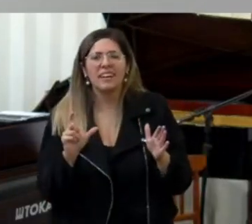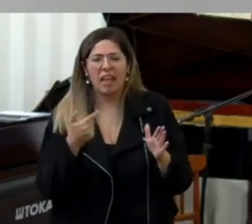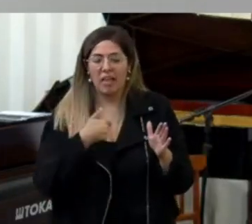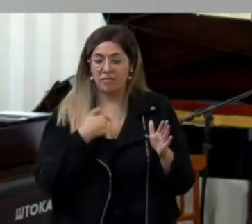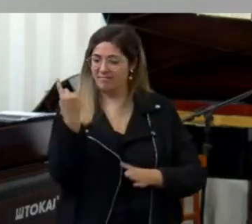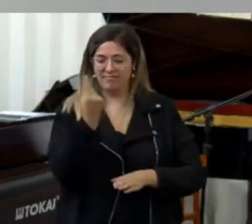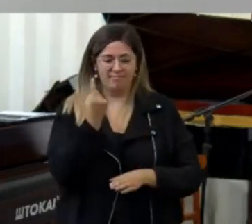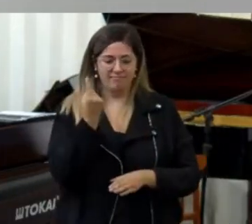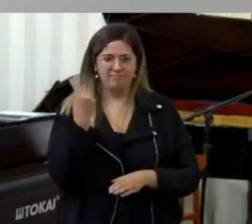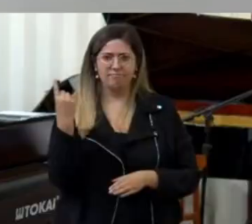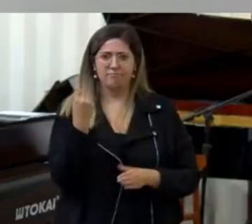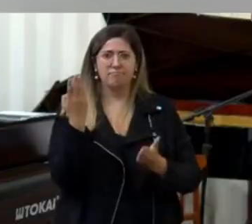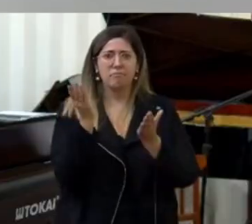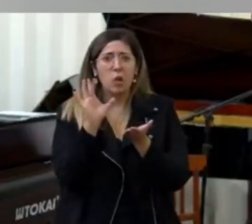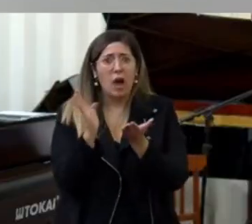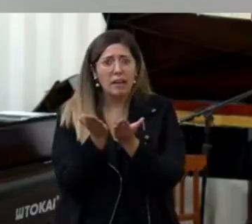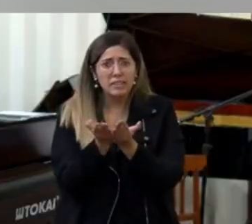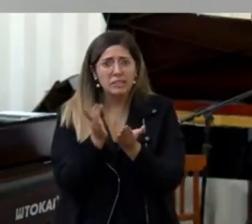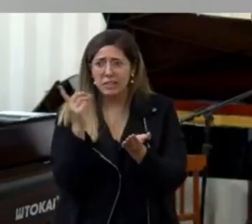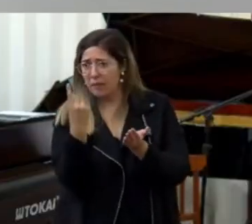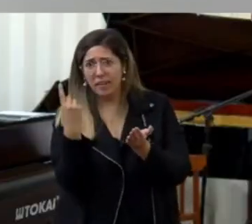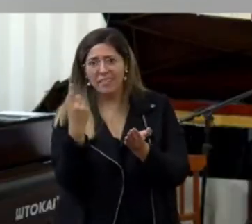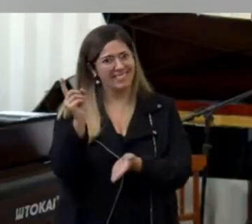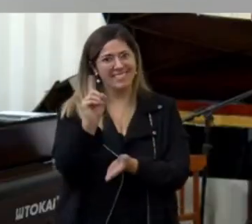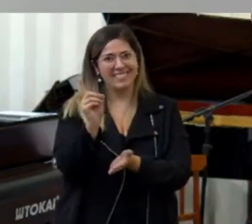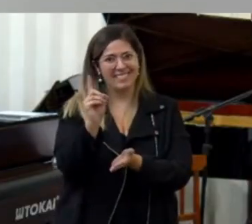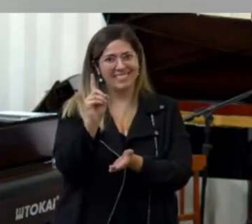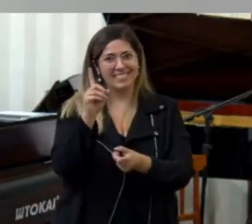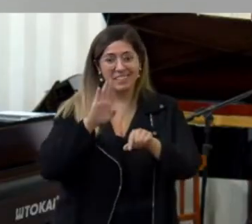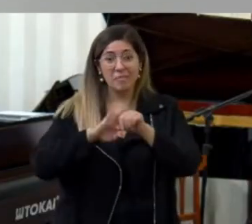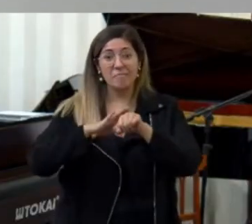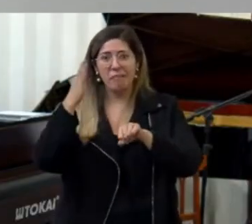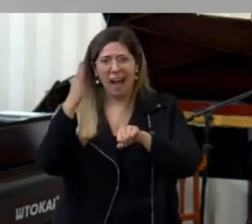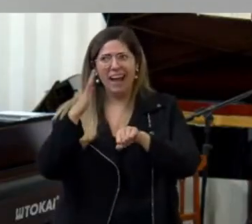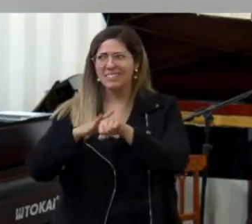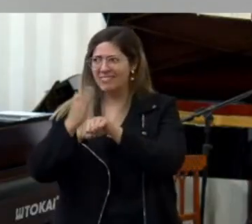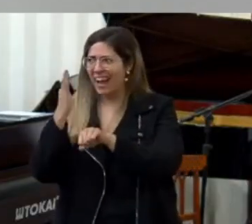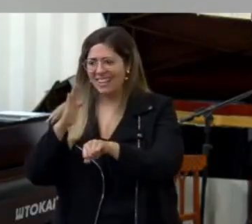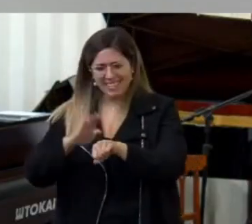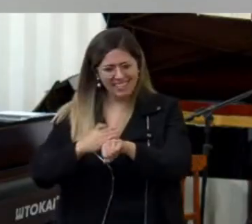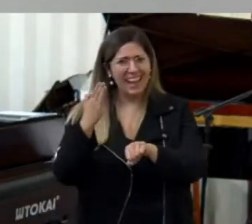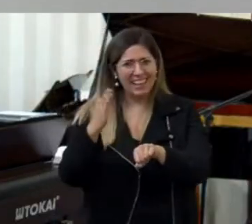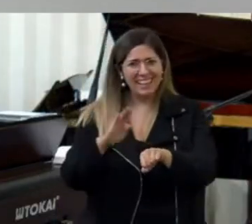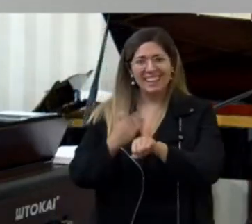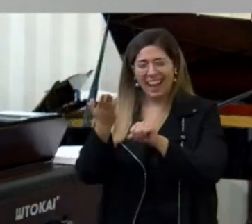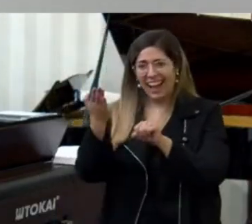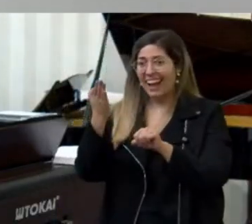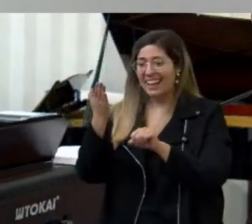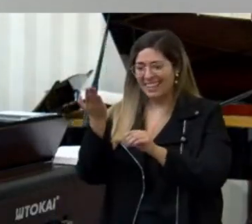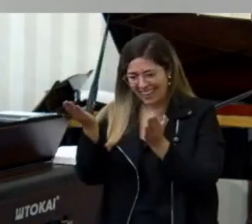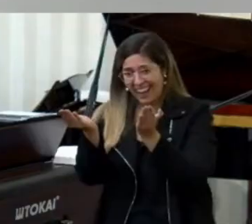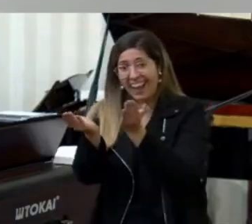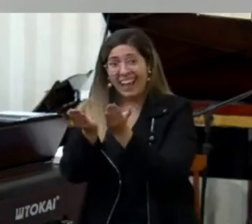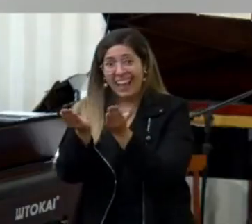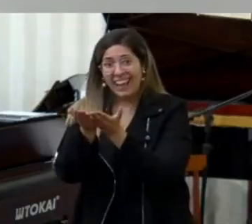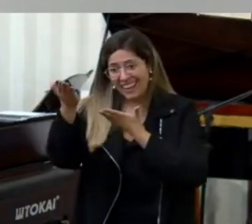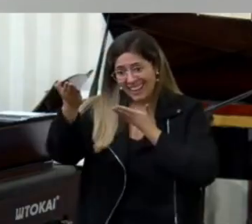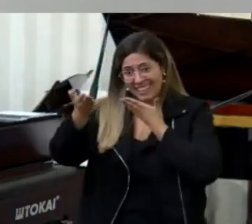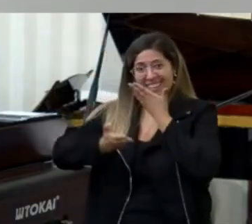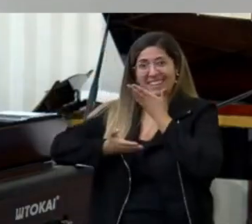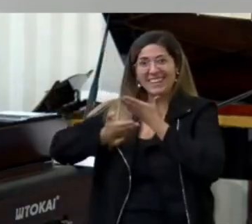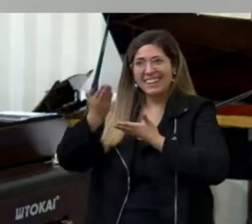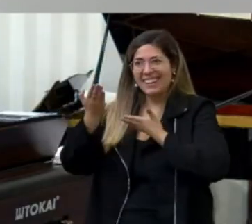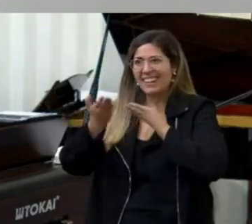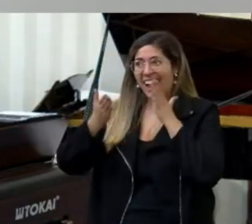não, tem mais gente que o Senhor vê, tem mais gente que o Senhor se